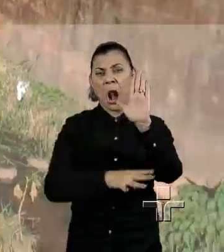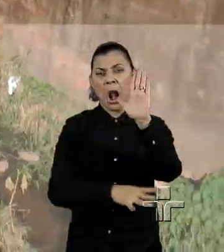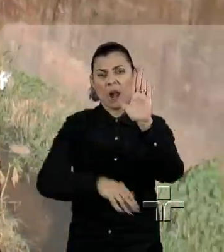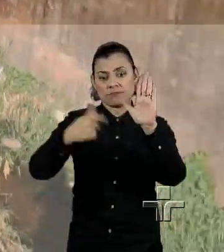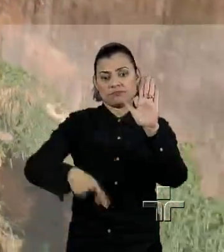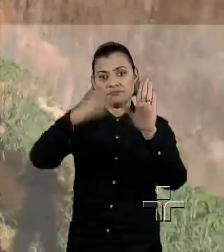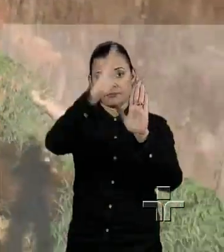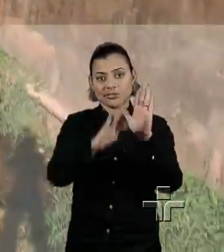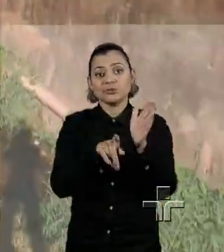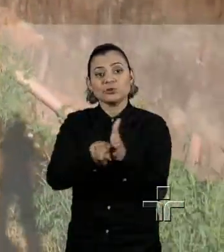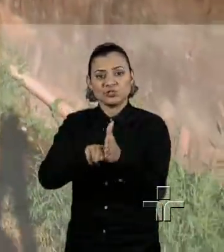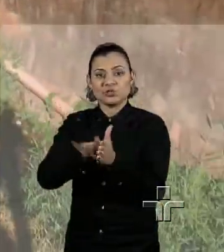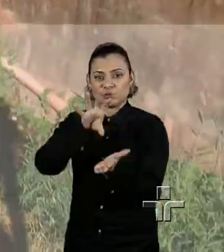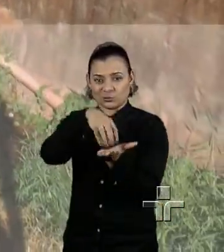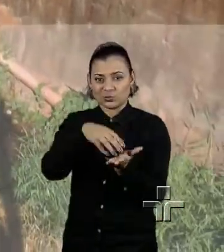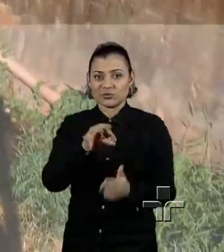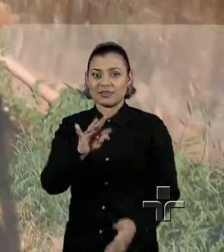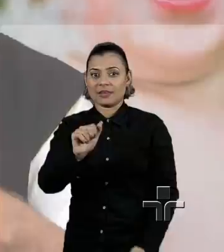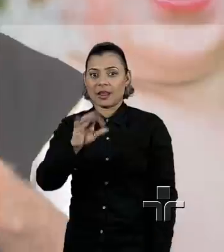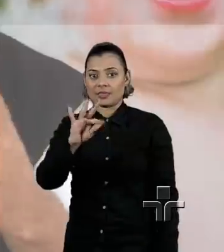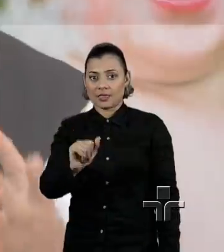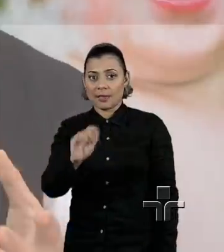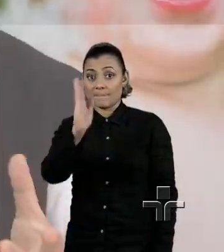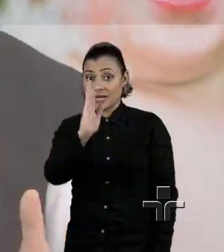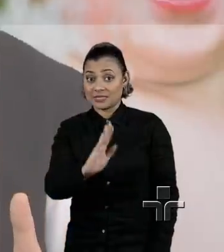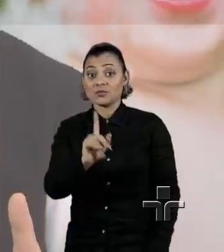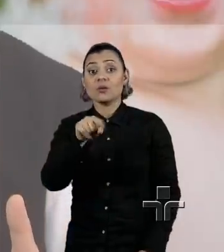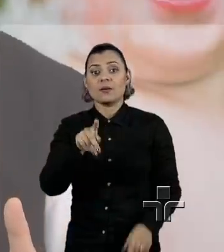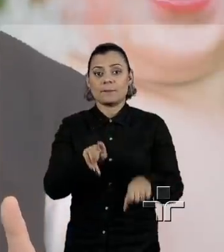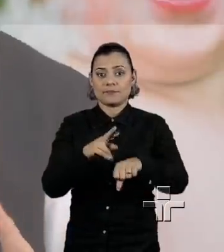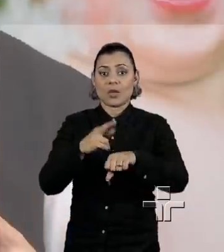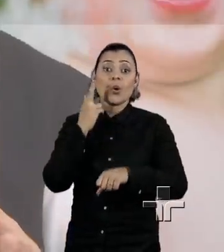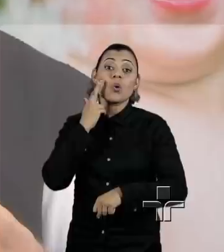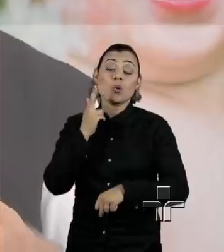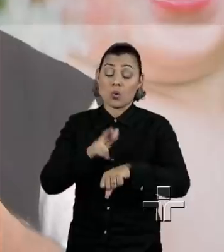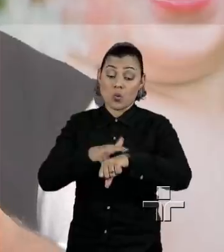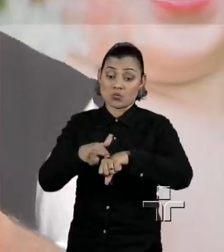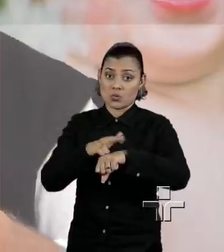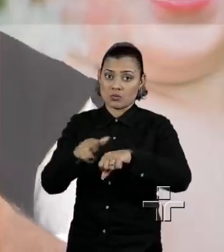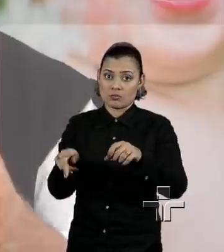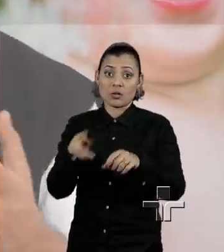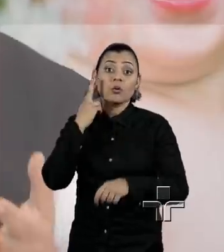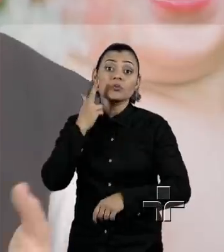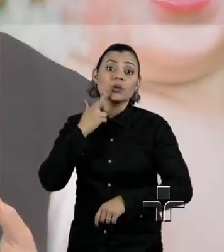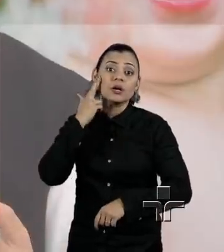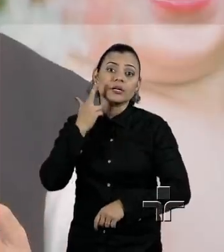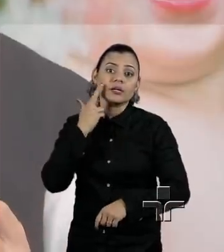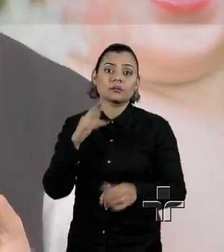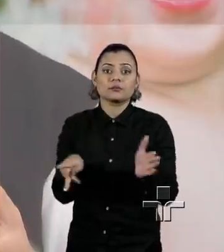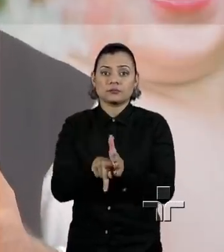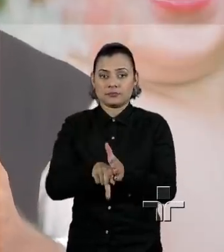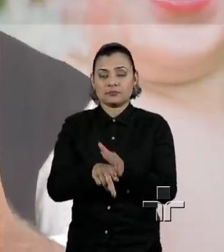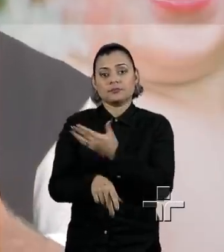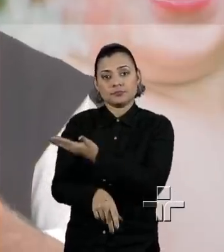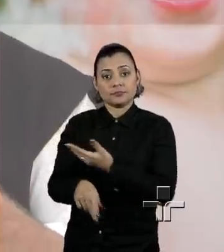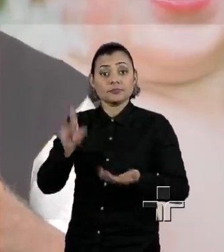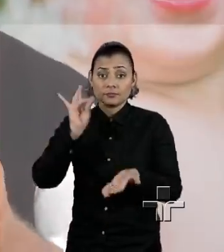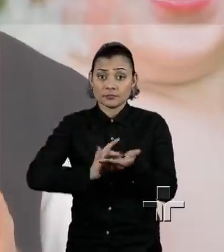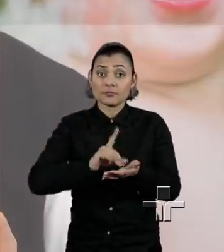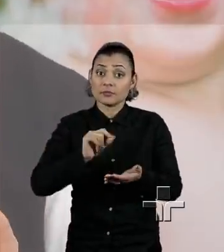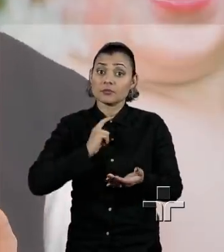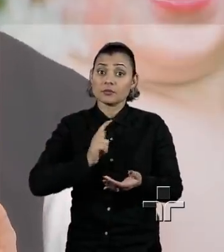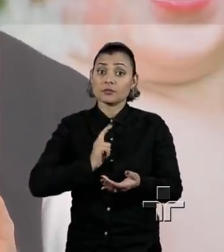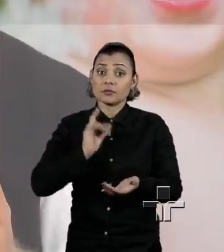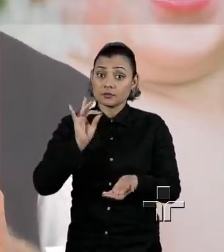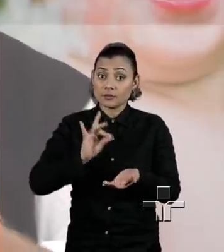pelo Instituto Trata Brasil, está em Rondônia. Onde não tem saneamento, as pessoas são mais doentes. As pessoas se